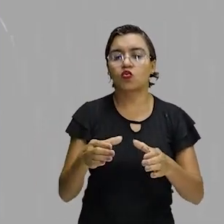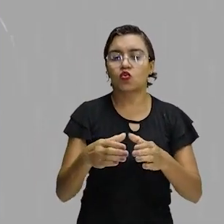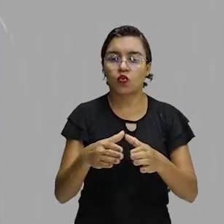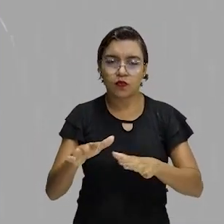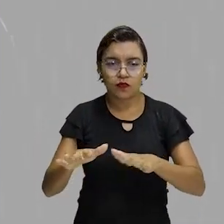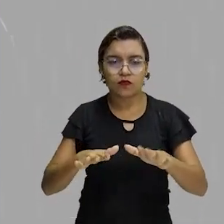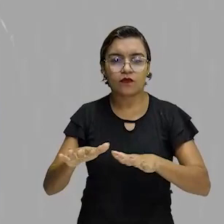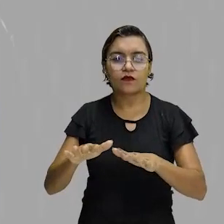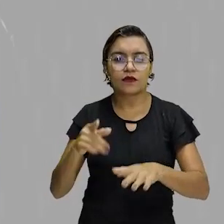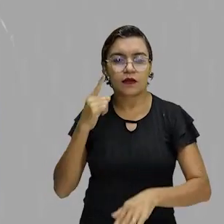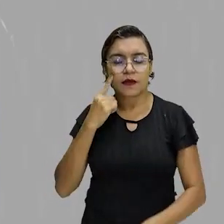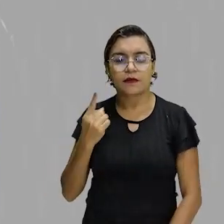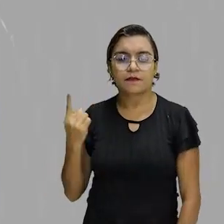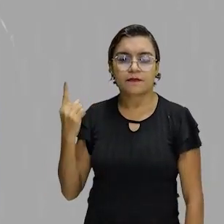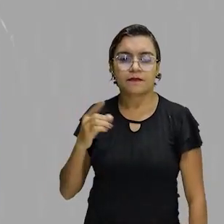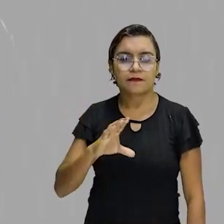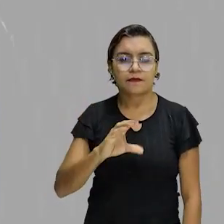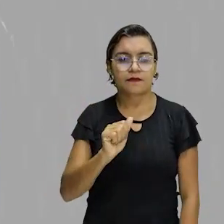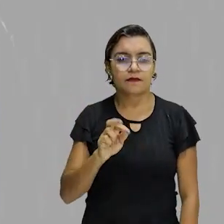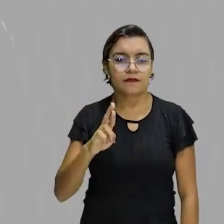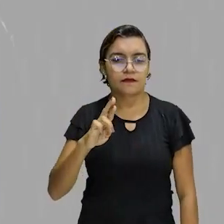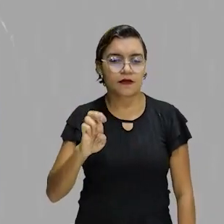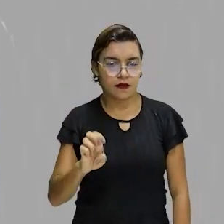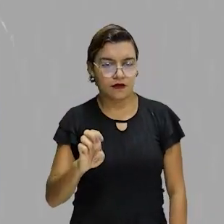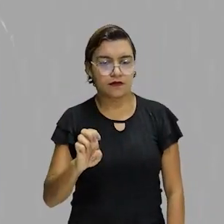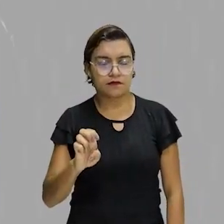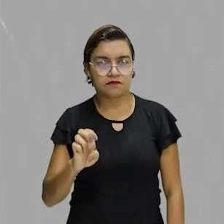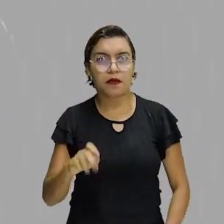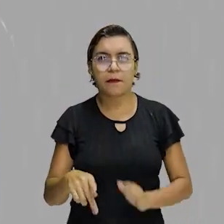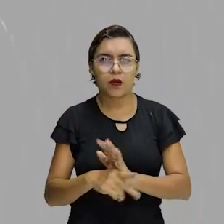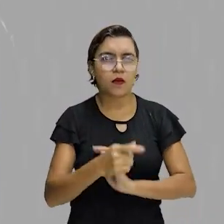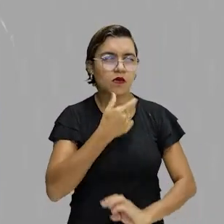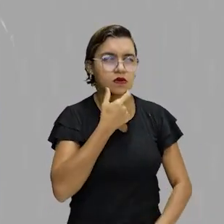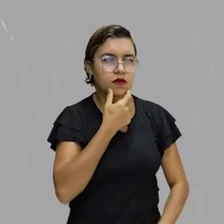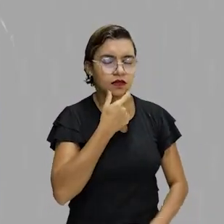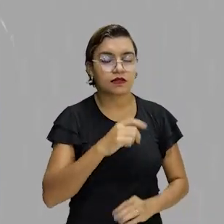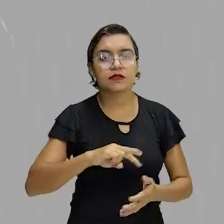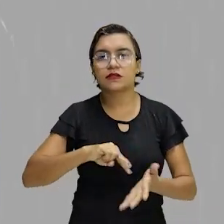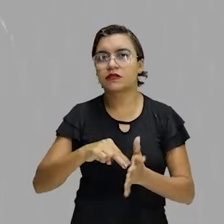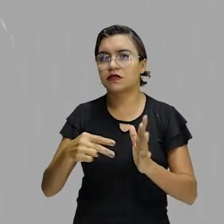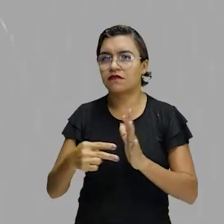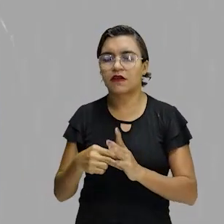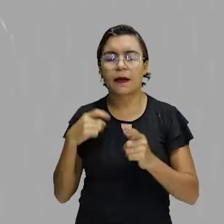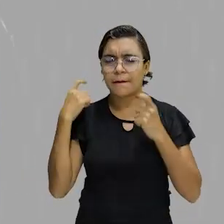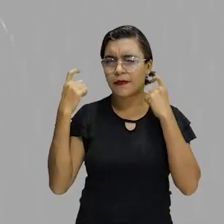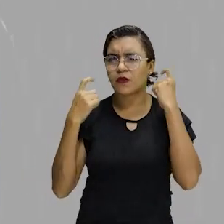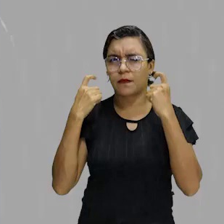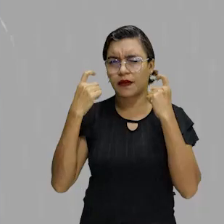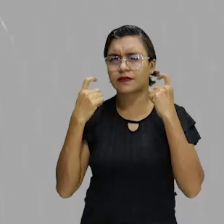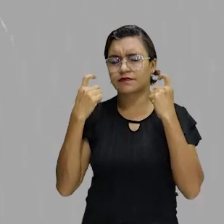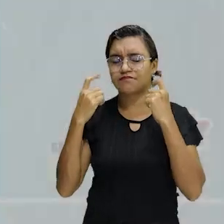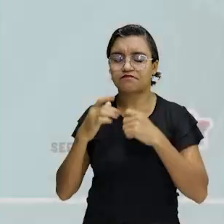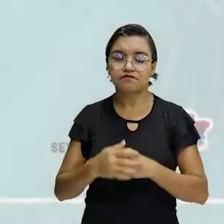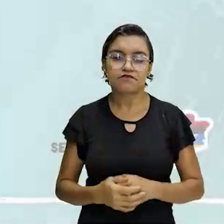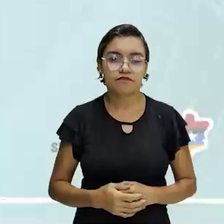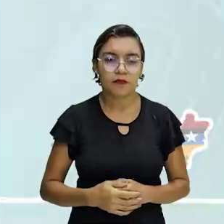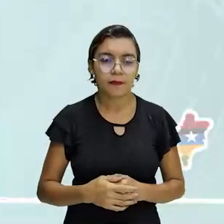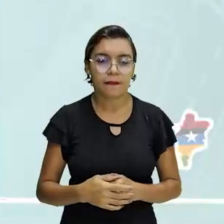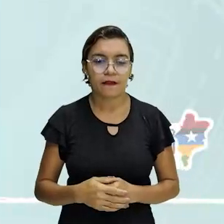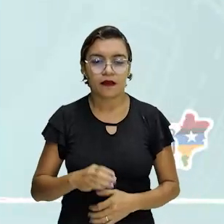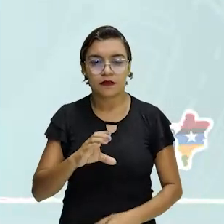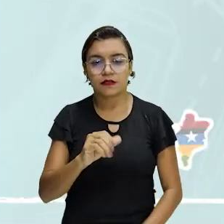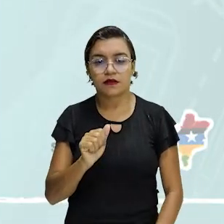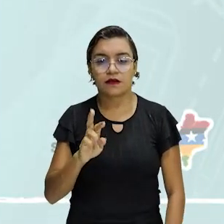movimento global, chamado de CARE, em inglês. Significa algo do tipo preocupar-se, beleza? Então,